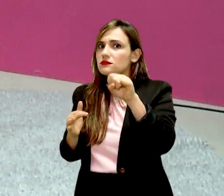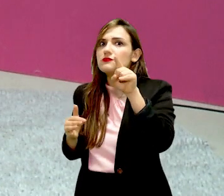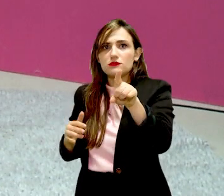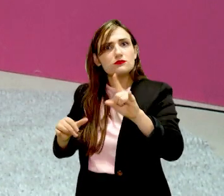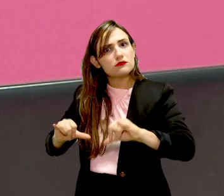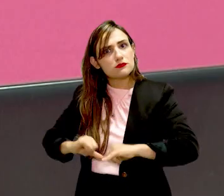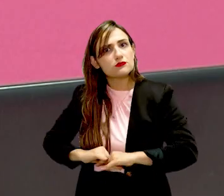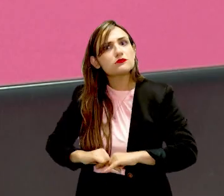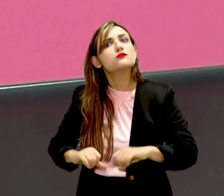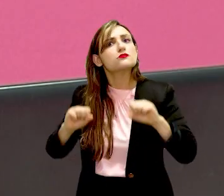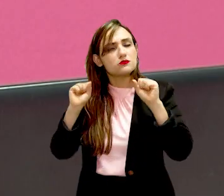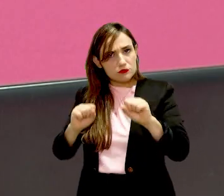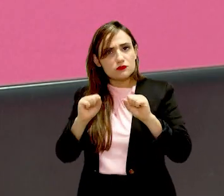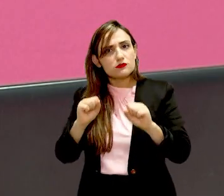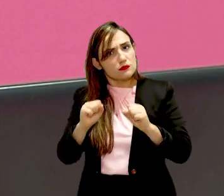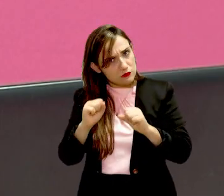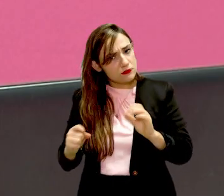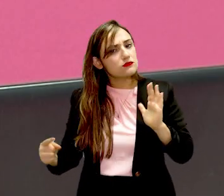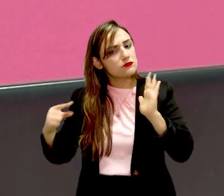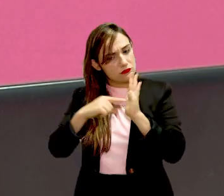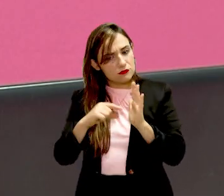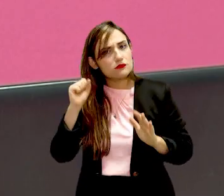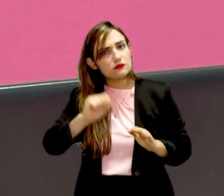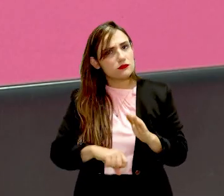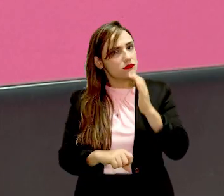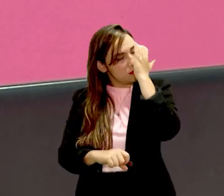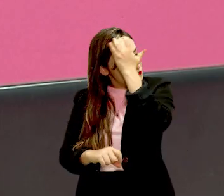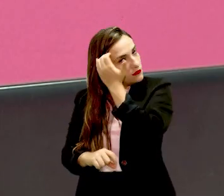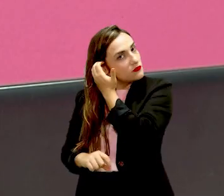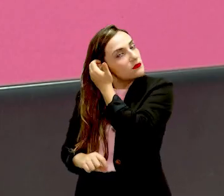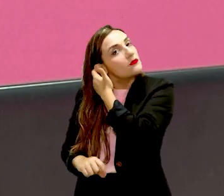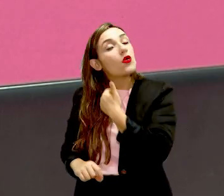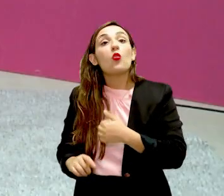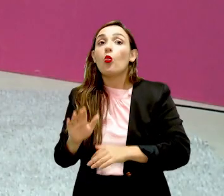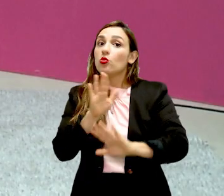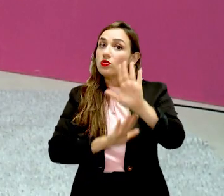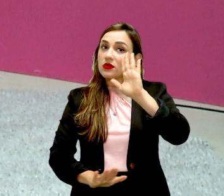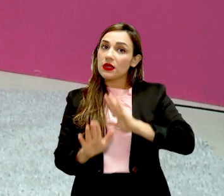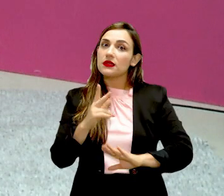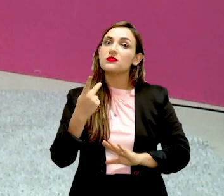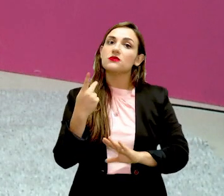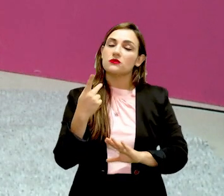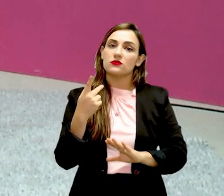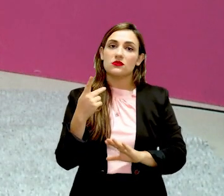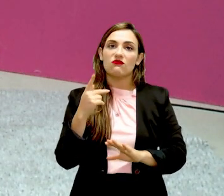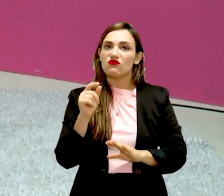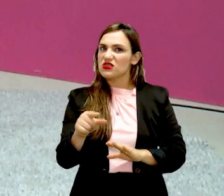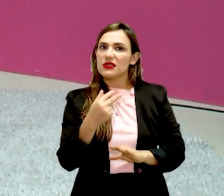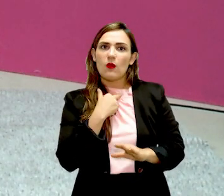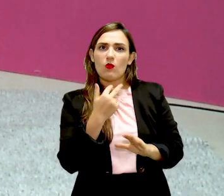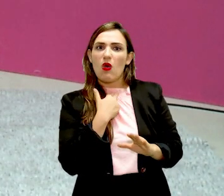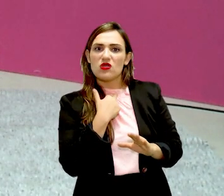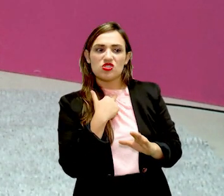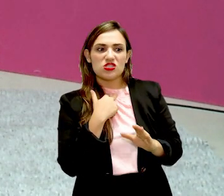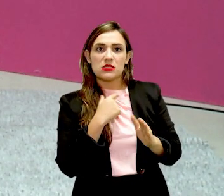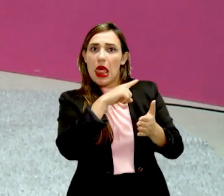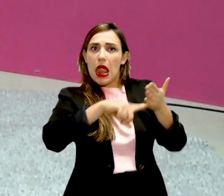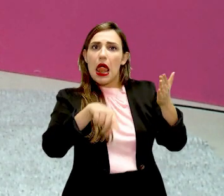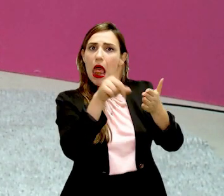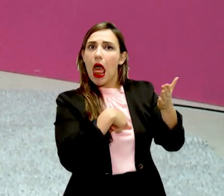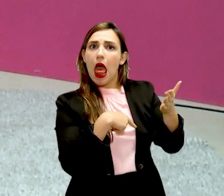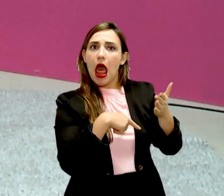vítima disso, para preservar os e-mails, as mensagens